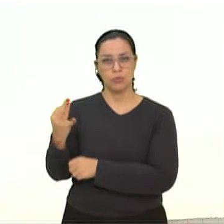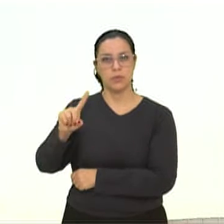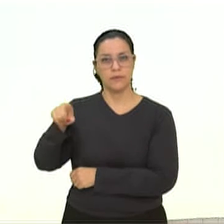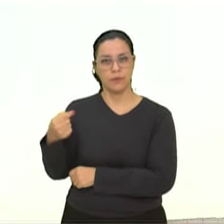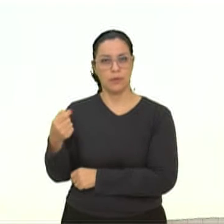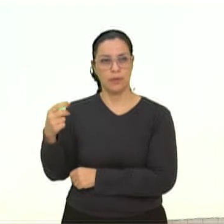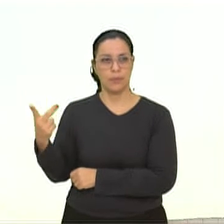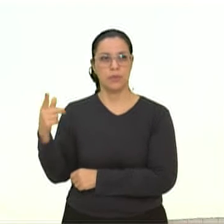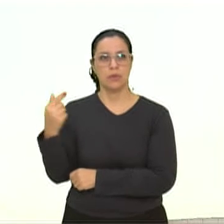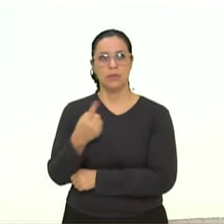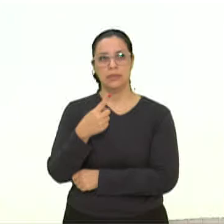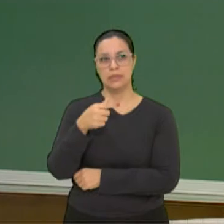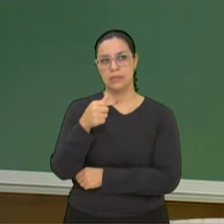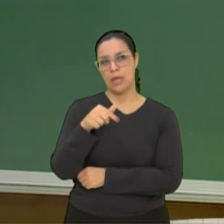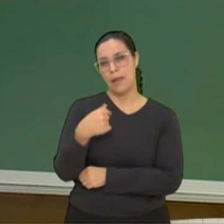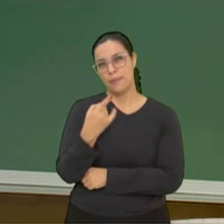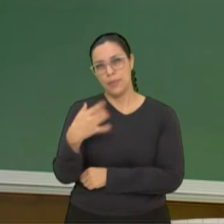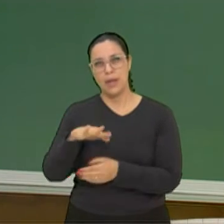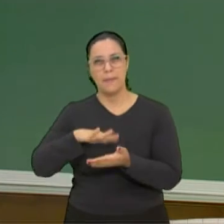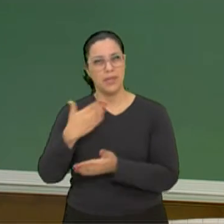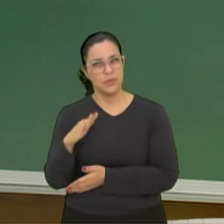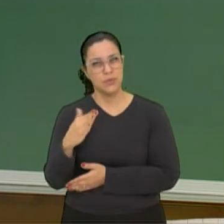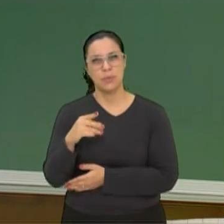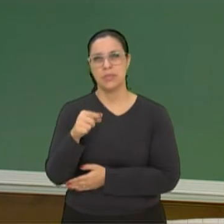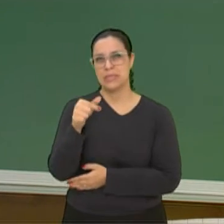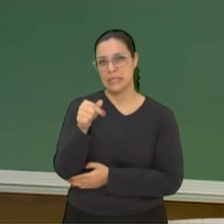que vai dar então aí um valor aproximado de R$